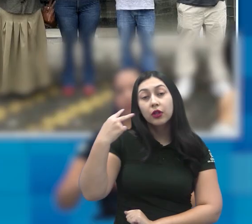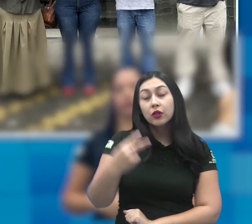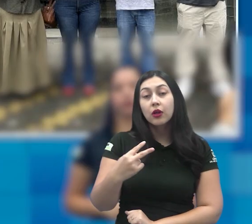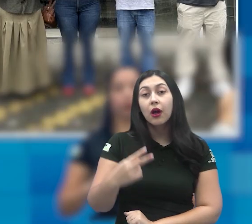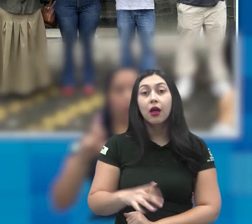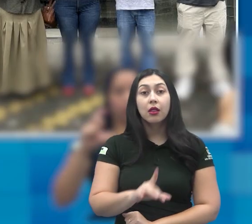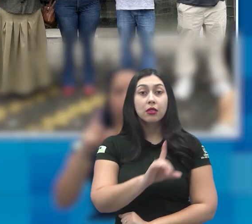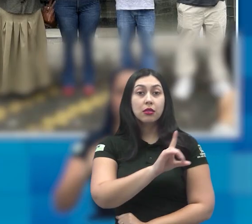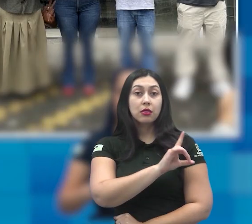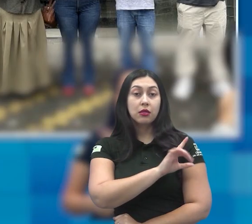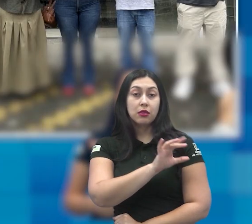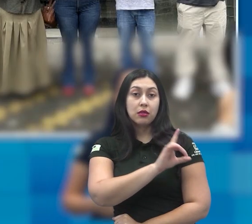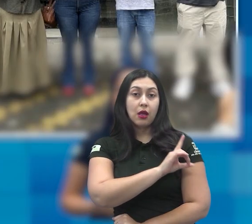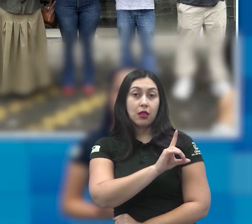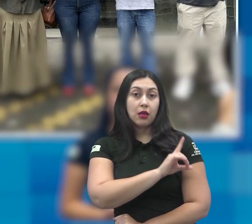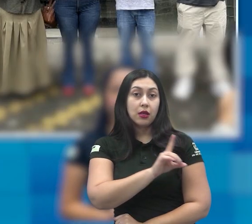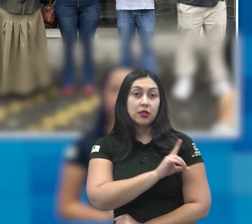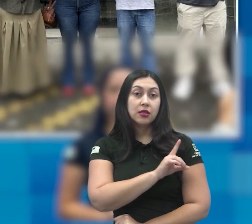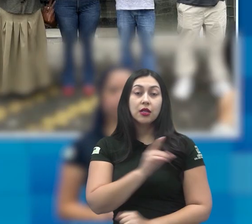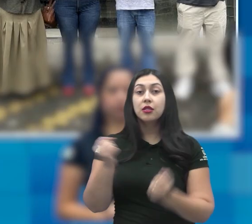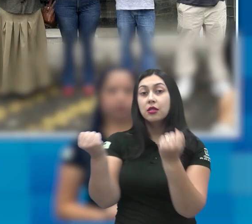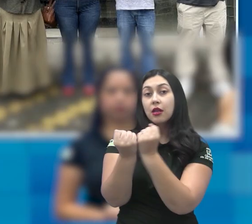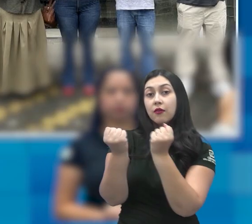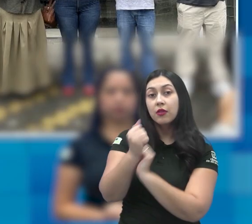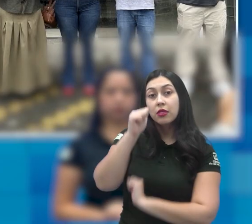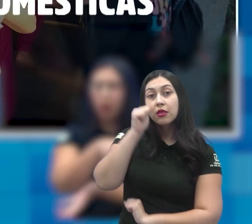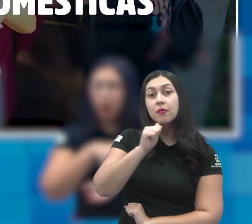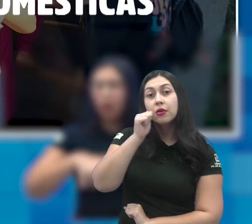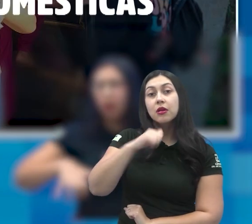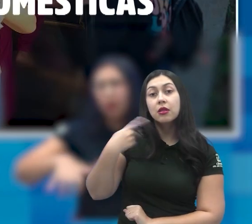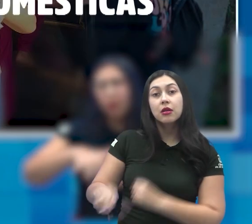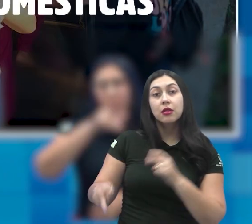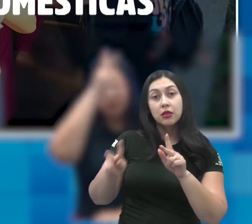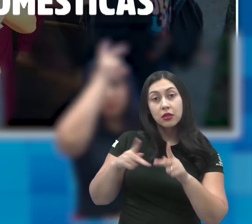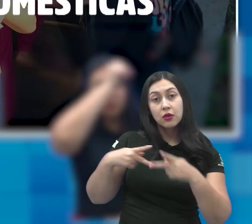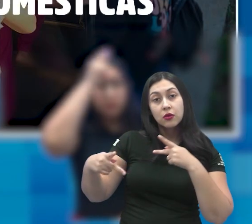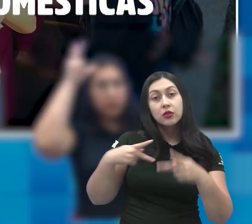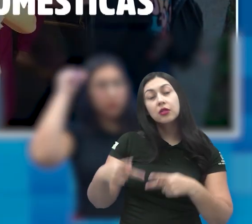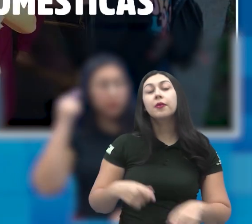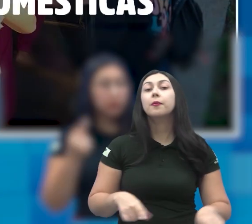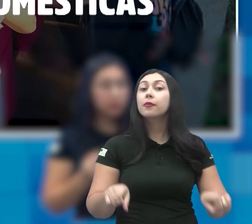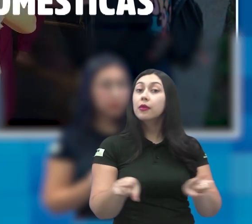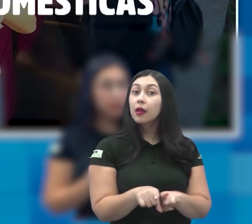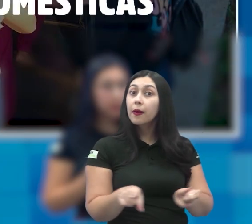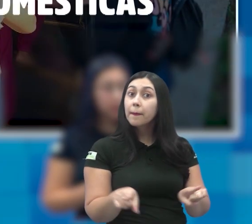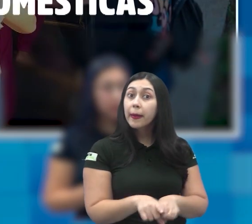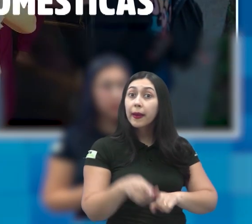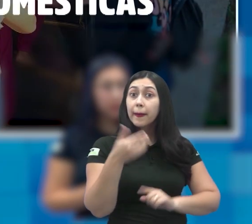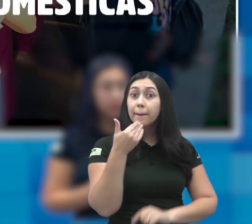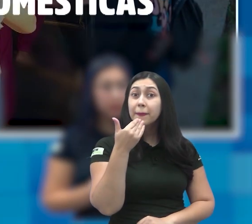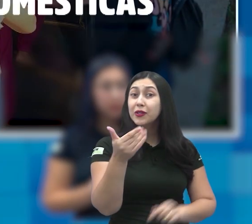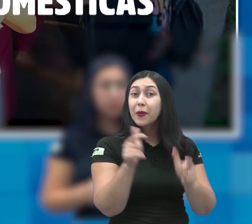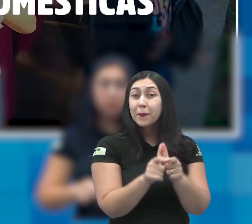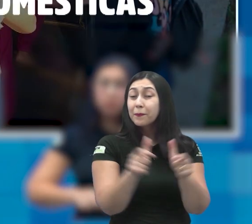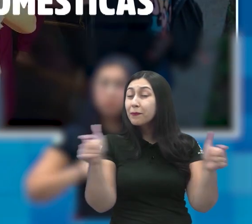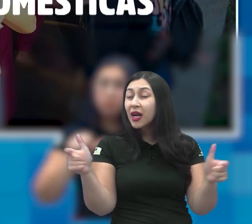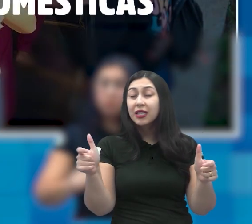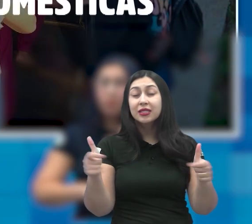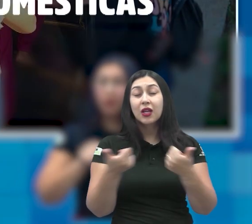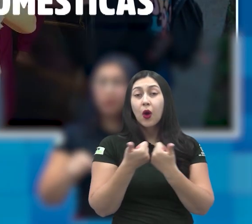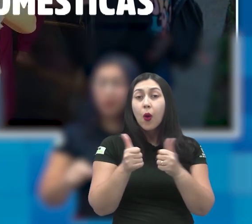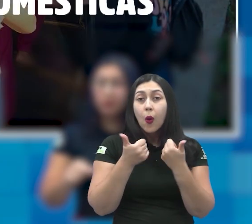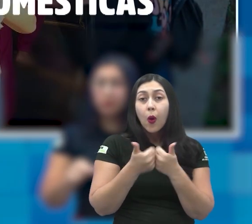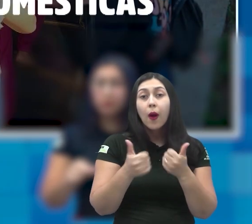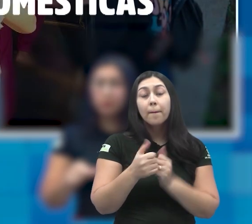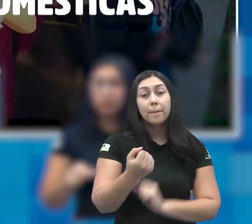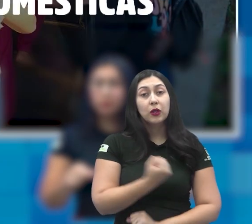outros parlamentares à Delegacia de Defesa da Mulher, em São José. Outro ponto defendido pela vereadora foi a necessidade de ampliar